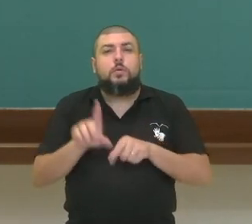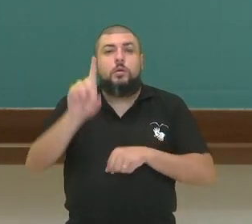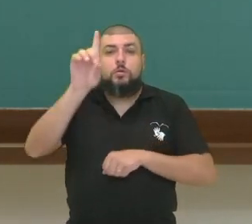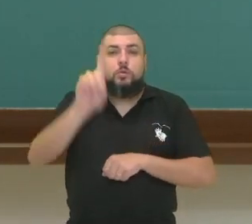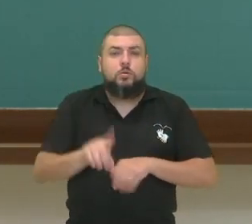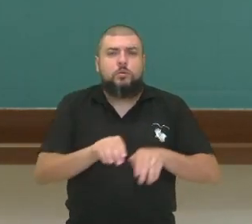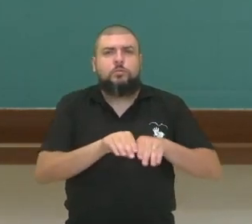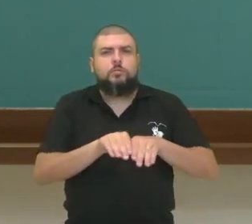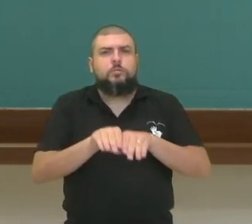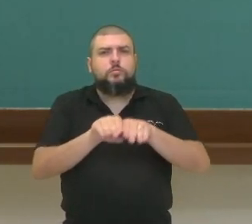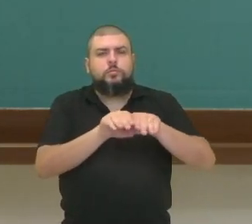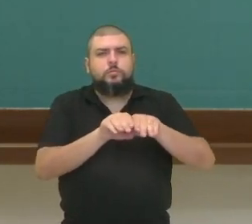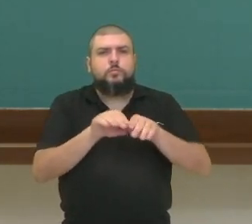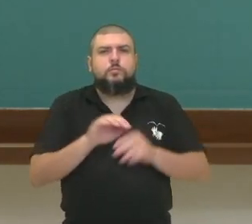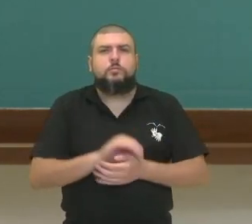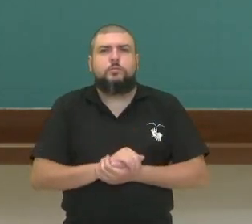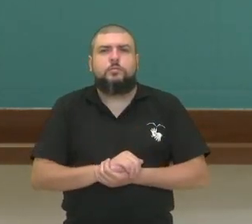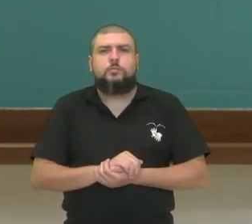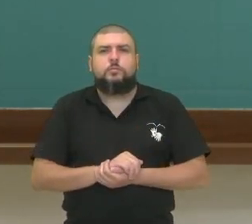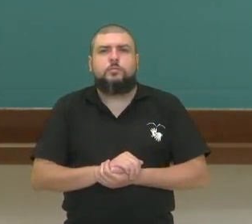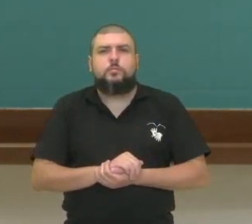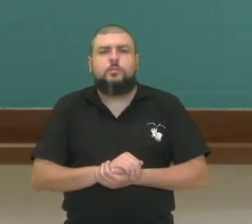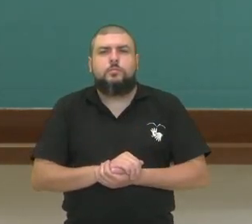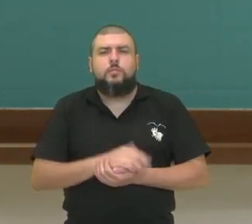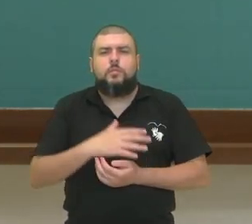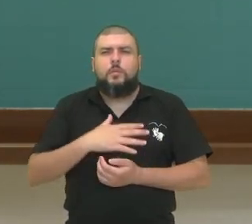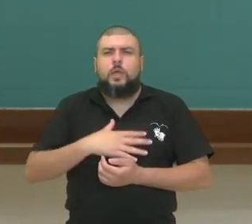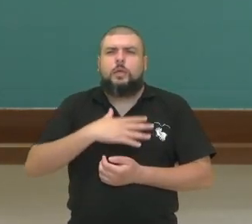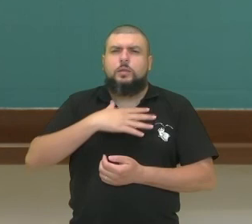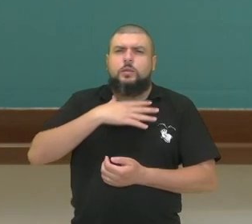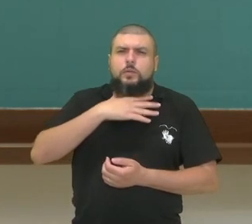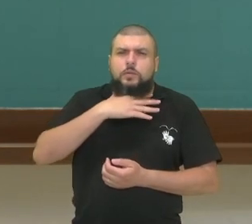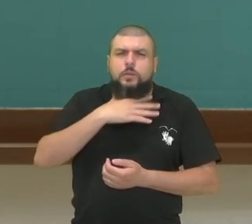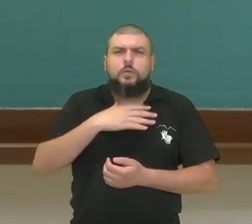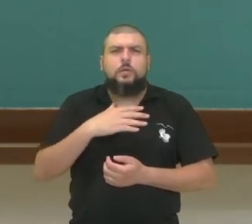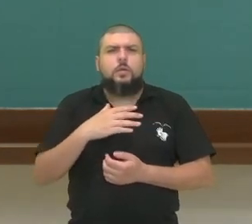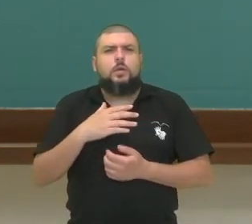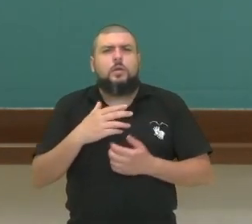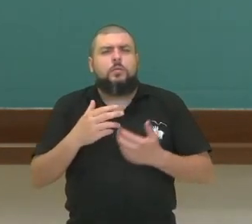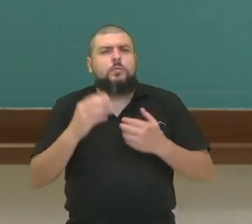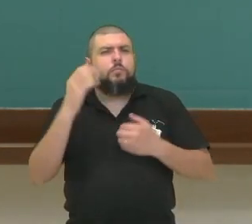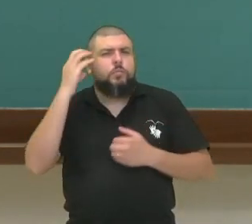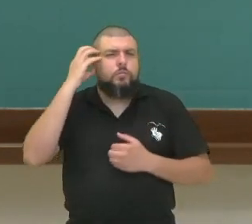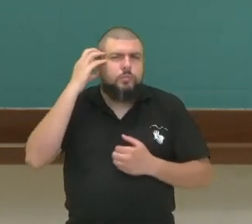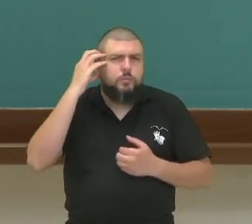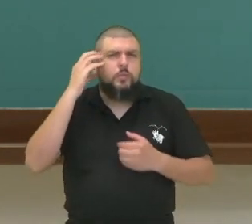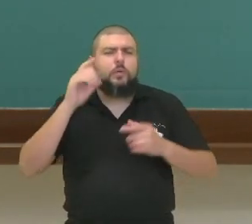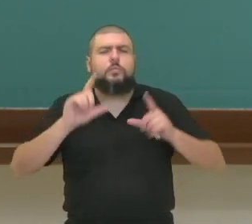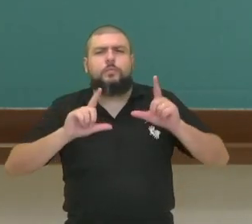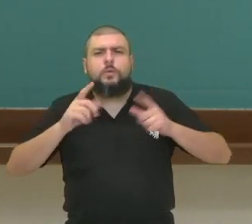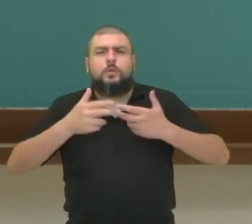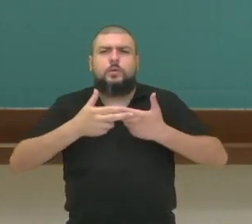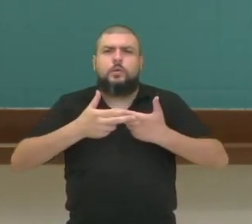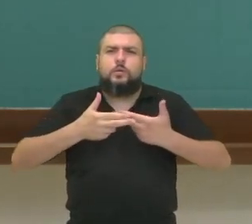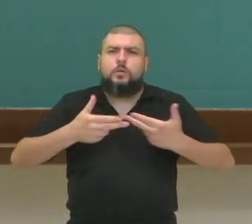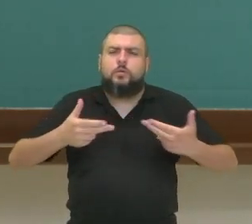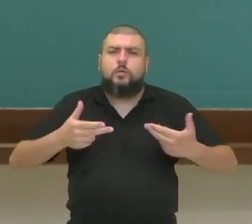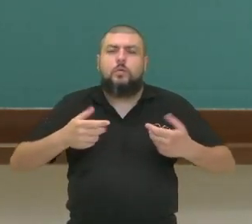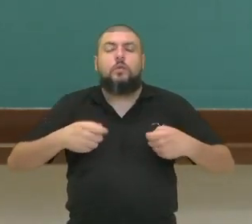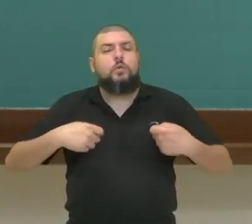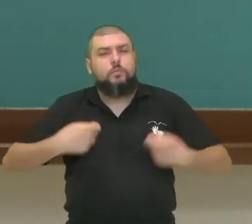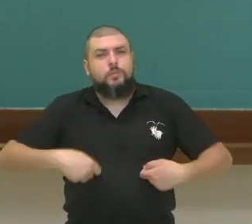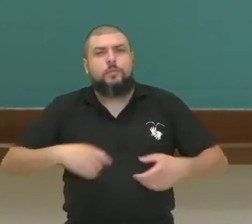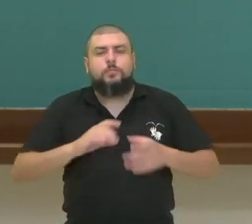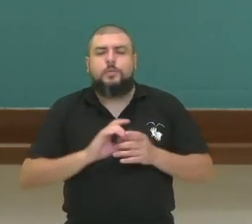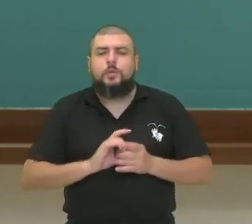passeatas, greves, imprensa, jornalismo, filmes, são tudo essenciais você ter a liberdade deles